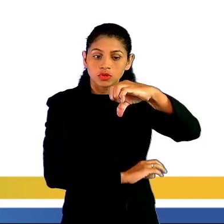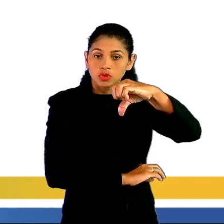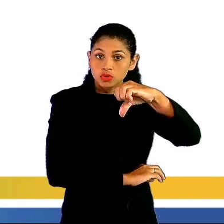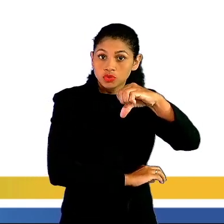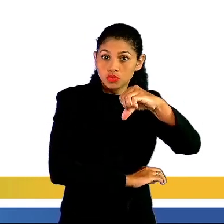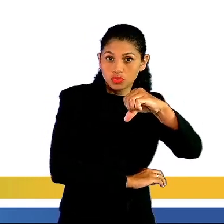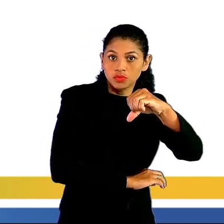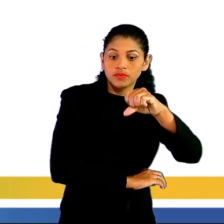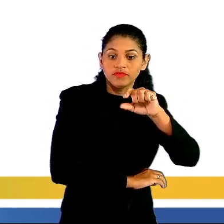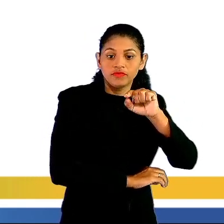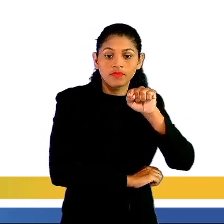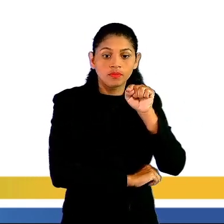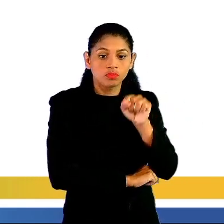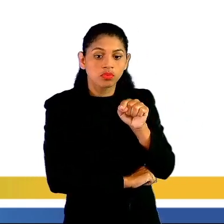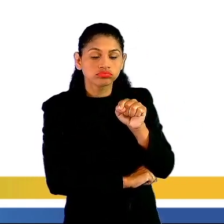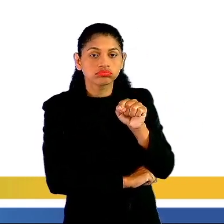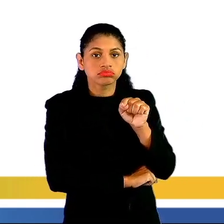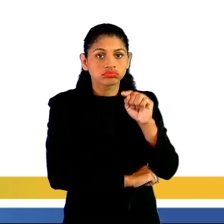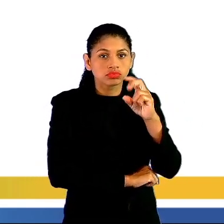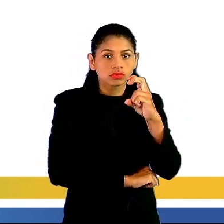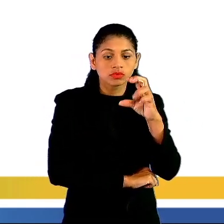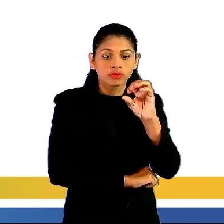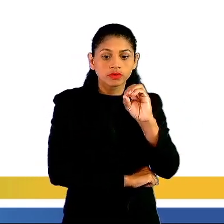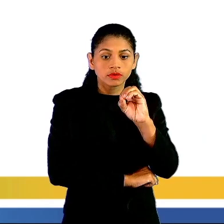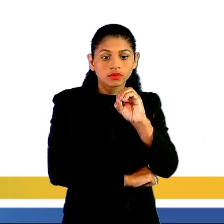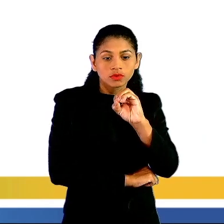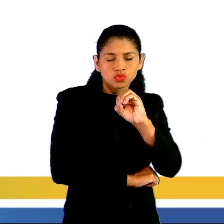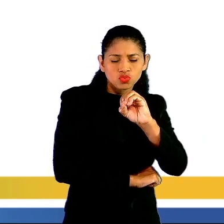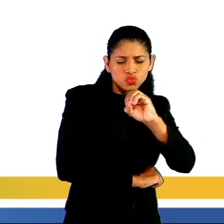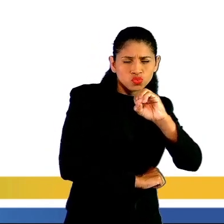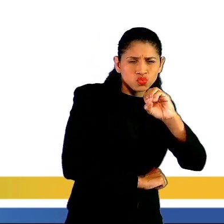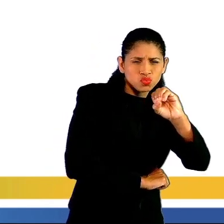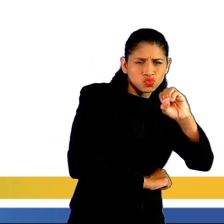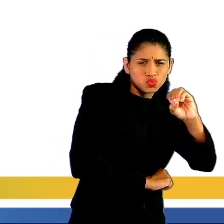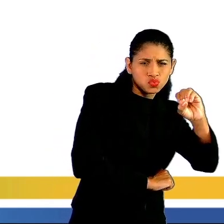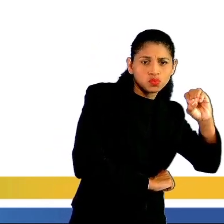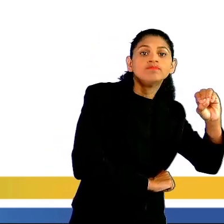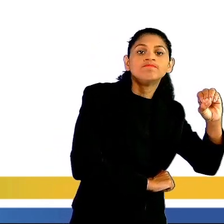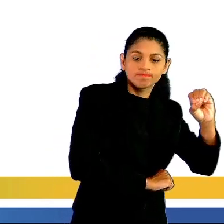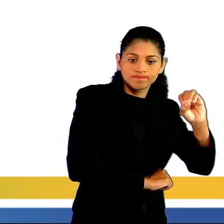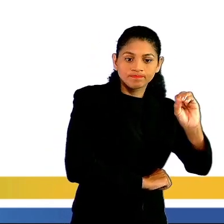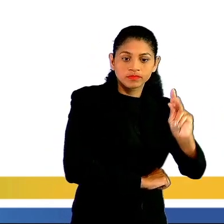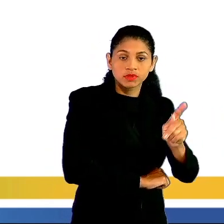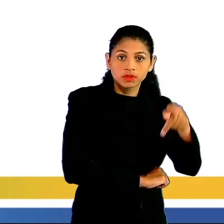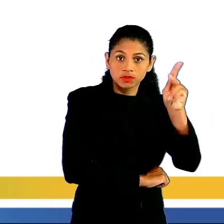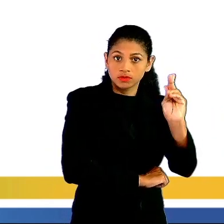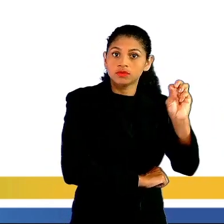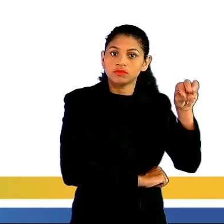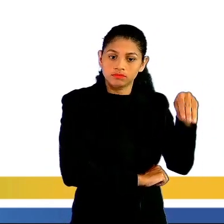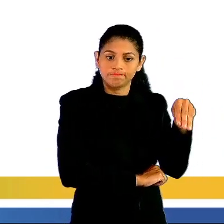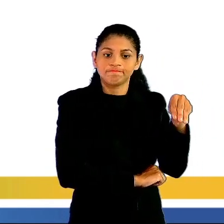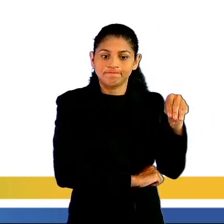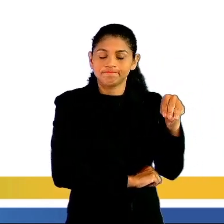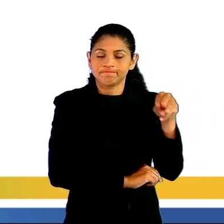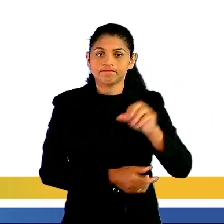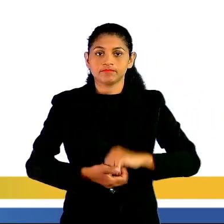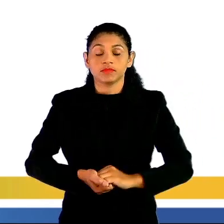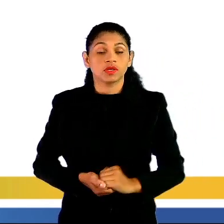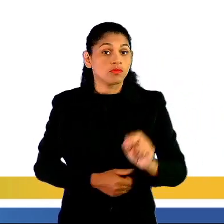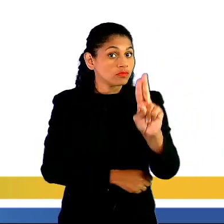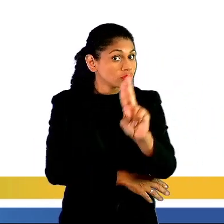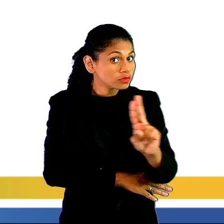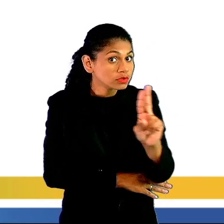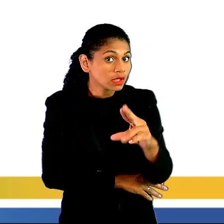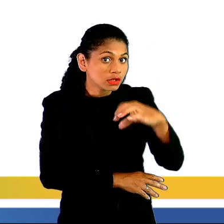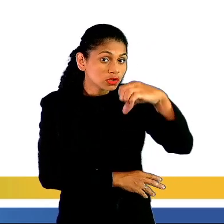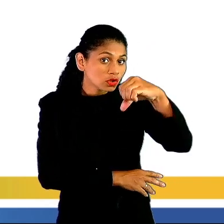bilhões de quilômetros. Então, nós vamos utilizar 9,5 vezes 10 elevado à 12ª potência.